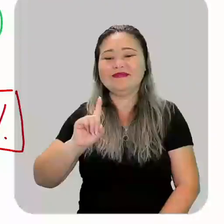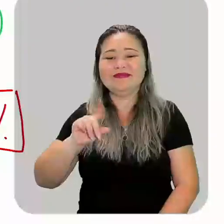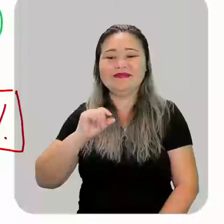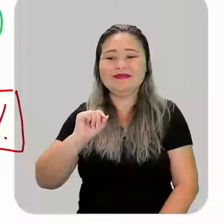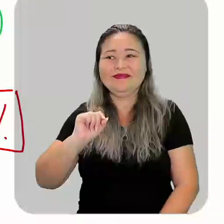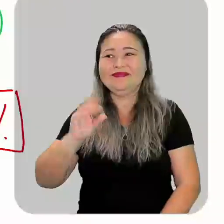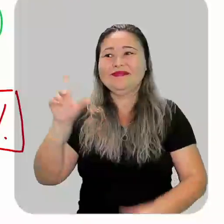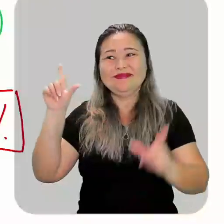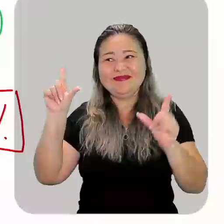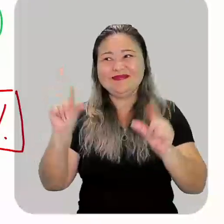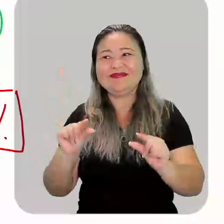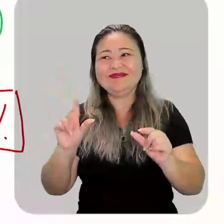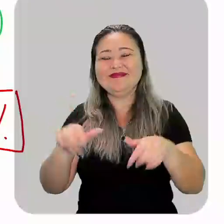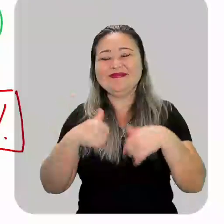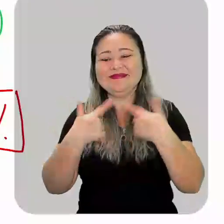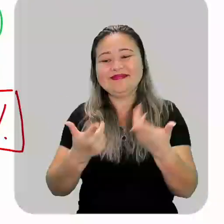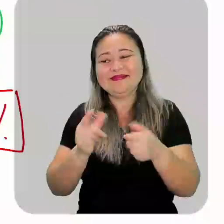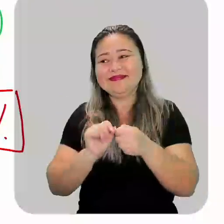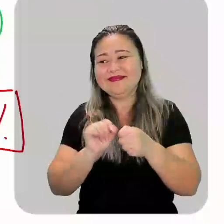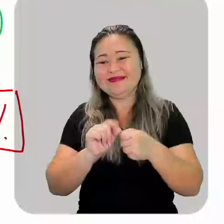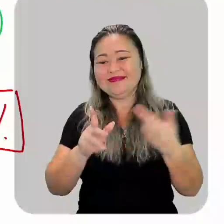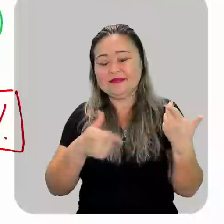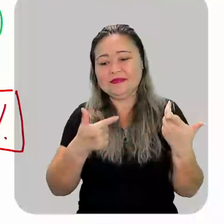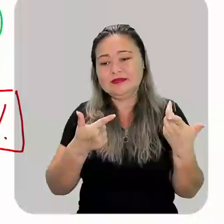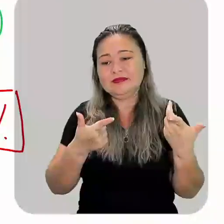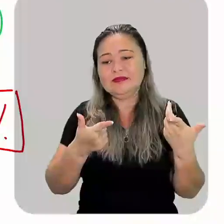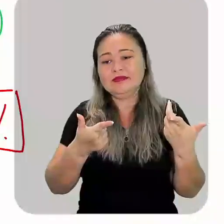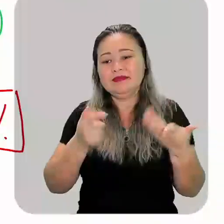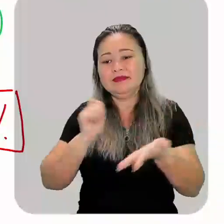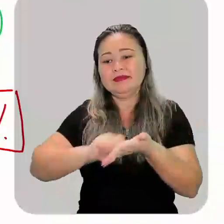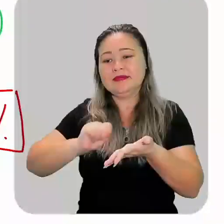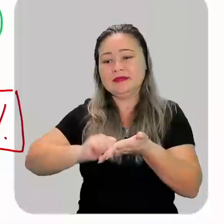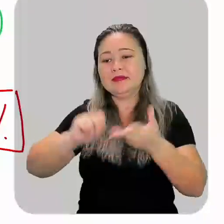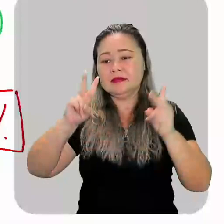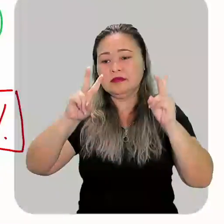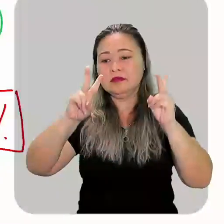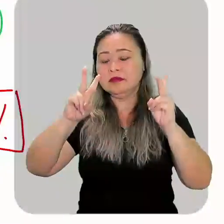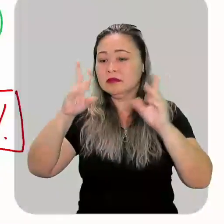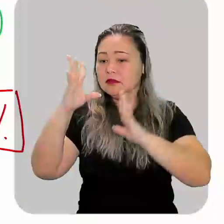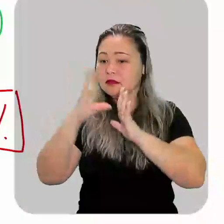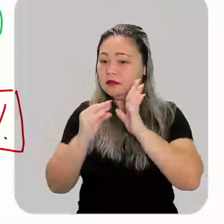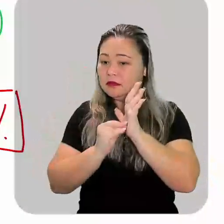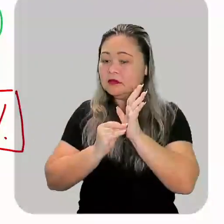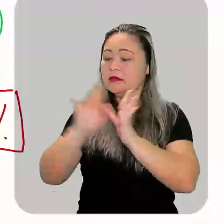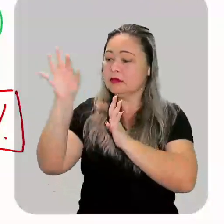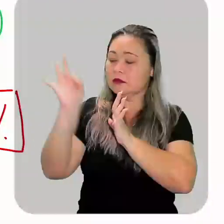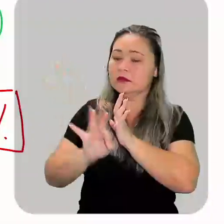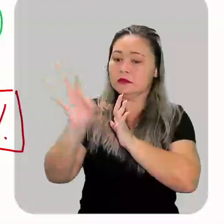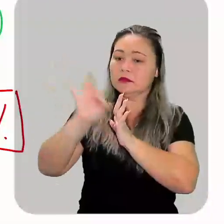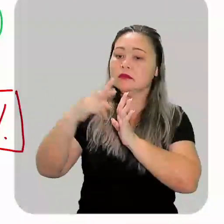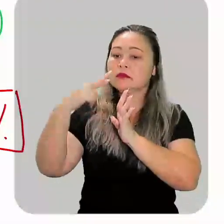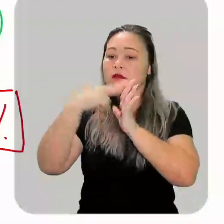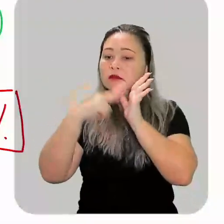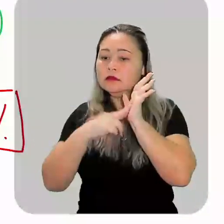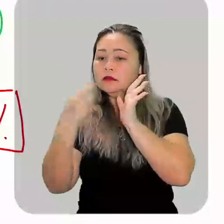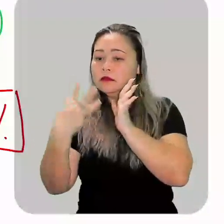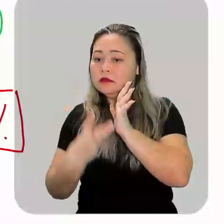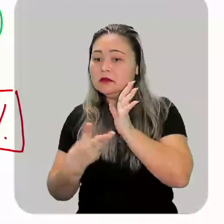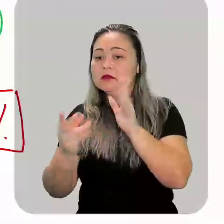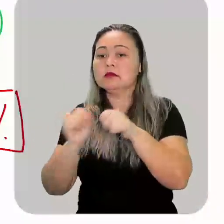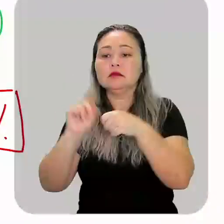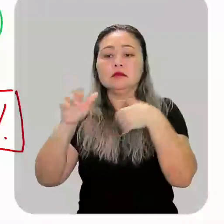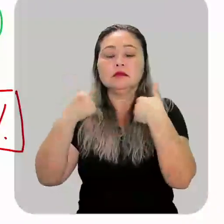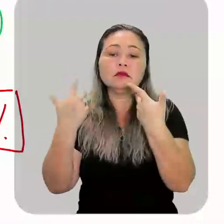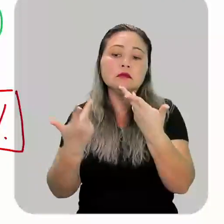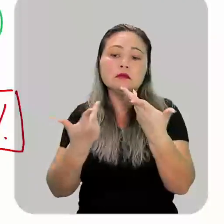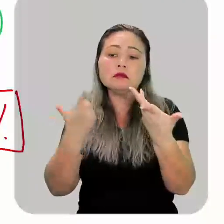que reduzir porque ele queria diminuir. Já anota o conteúdo, né, porcentagem, regra de 3. Se